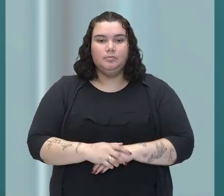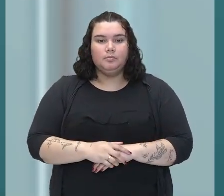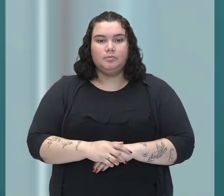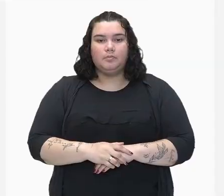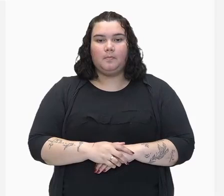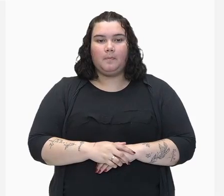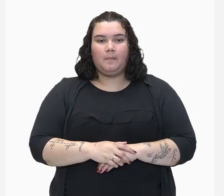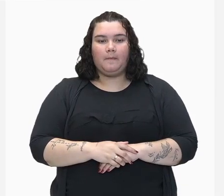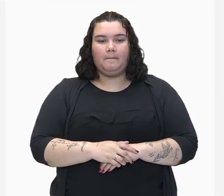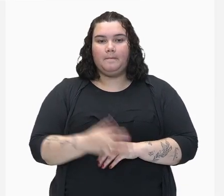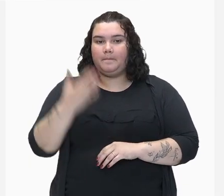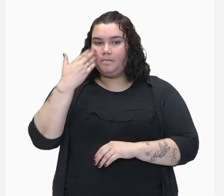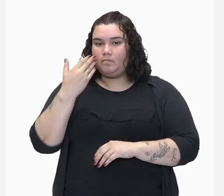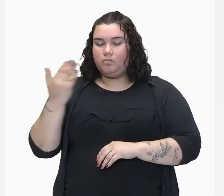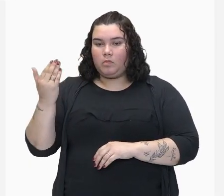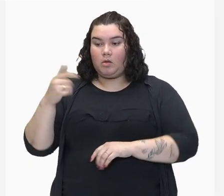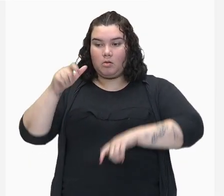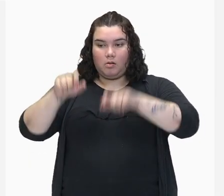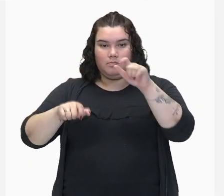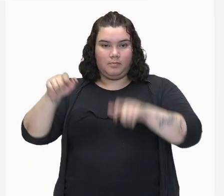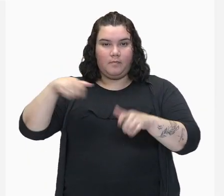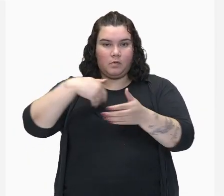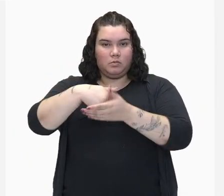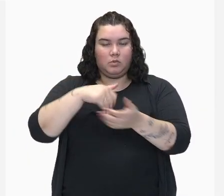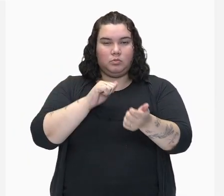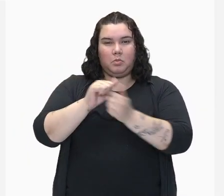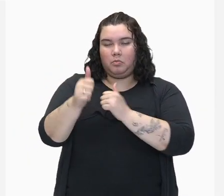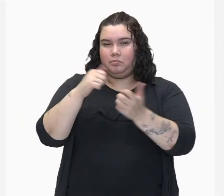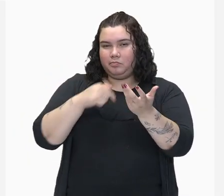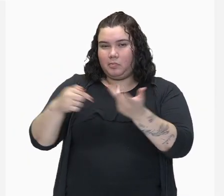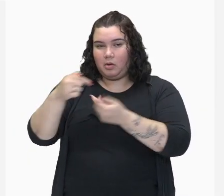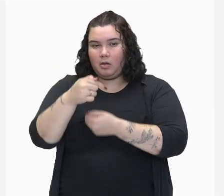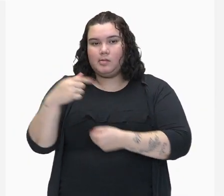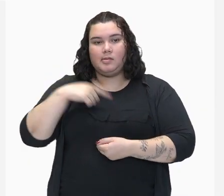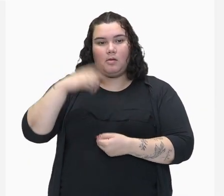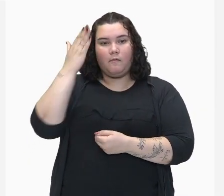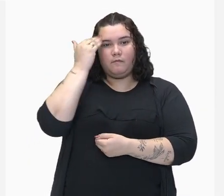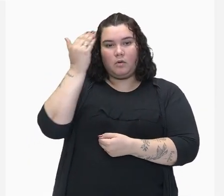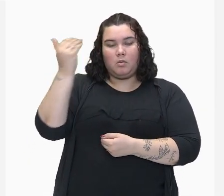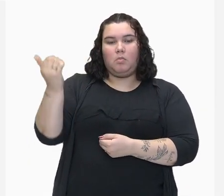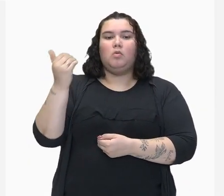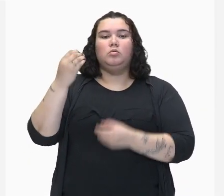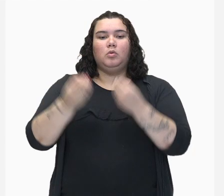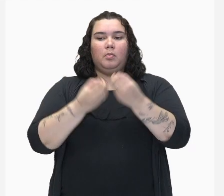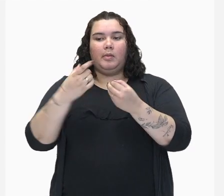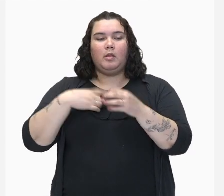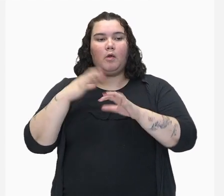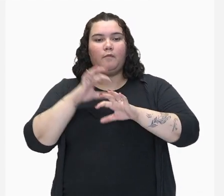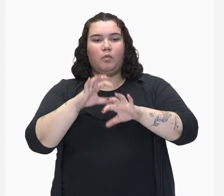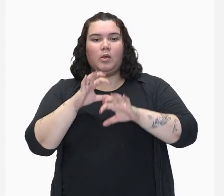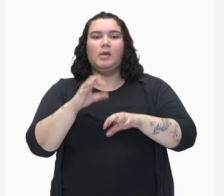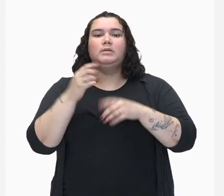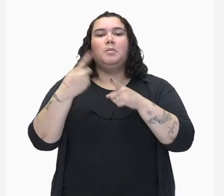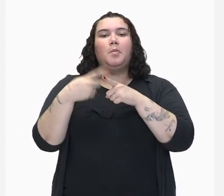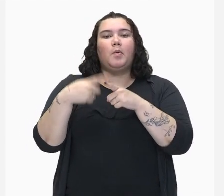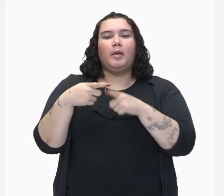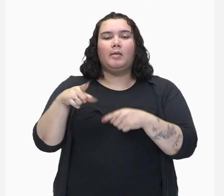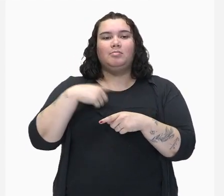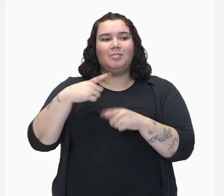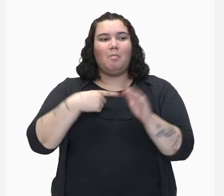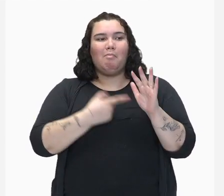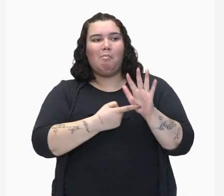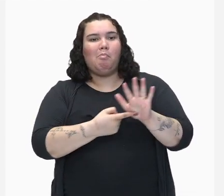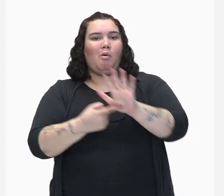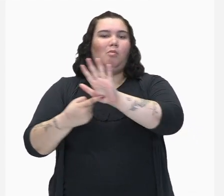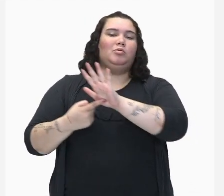Olha lá, os atletas se tornam celebridades e influenciadores por meio da exposição midiática.